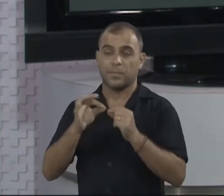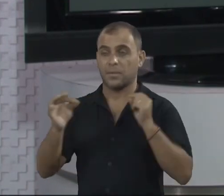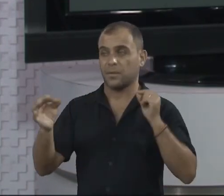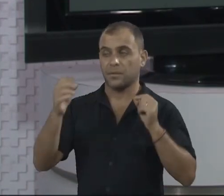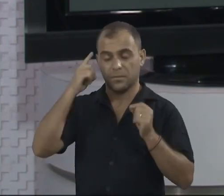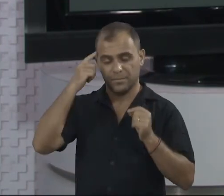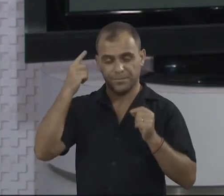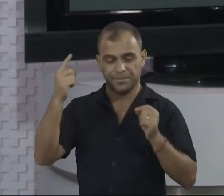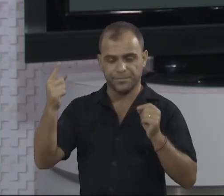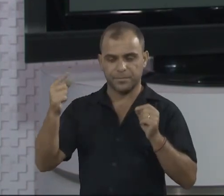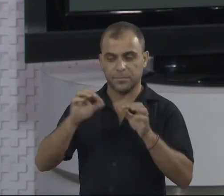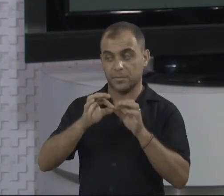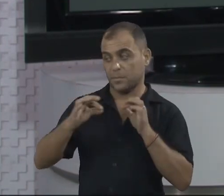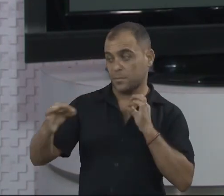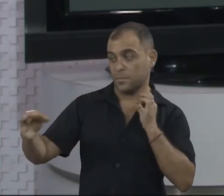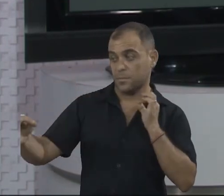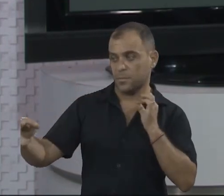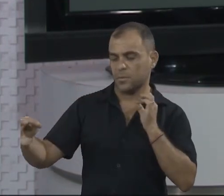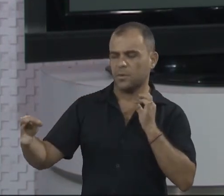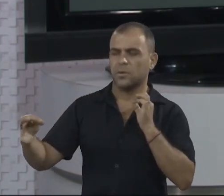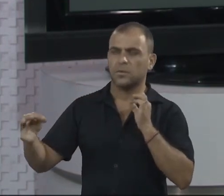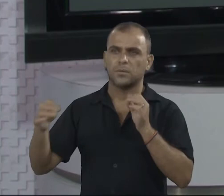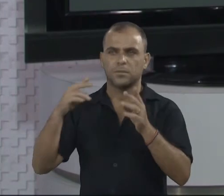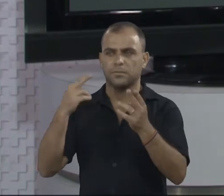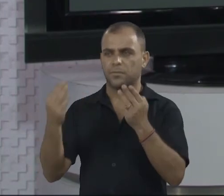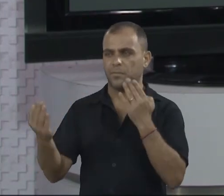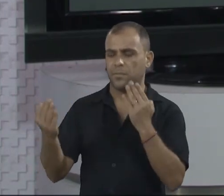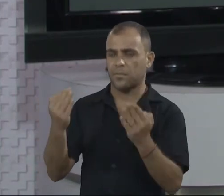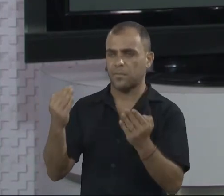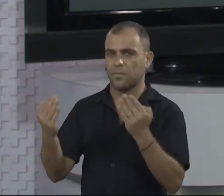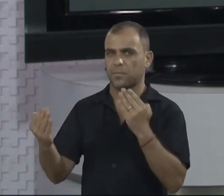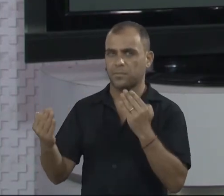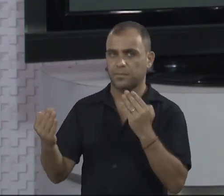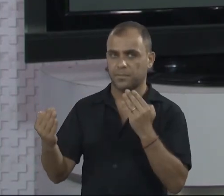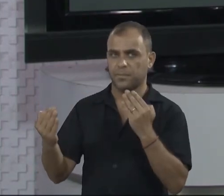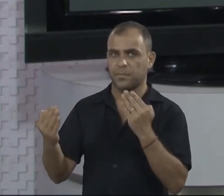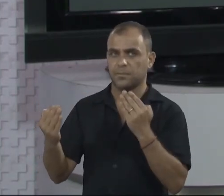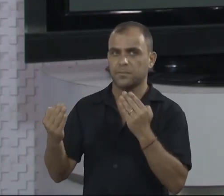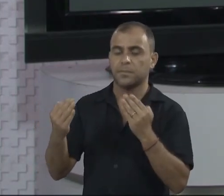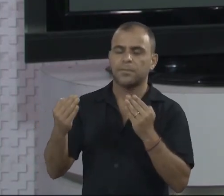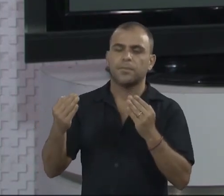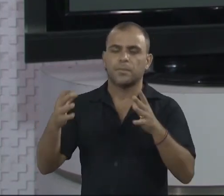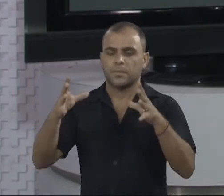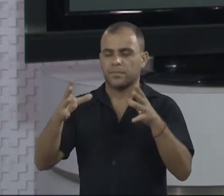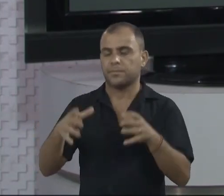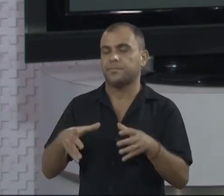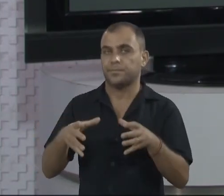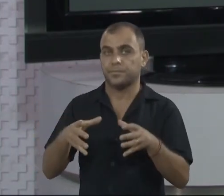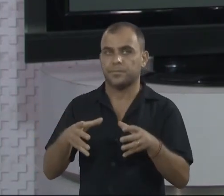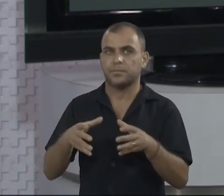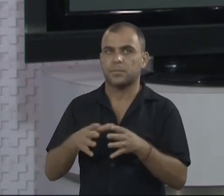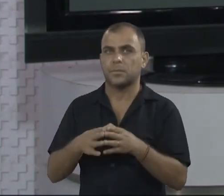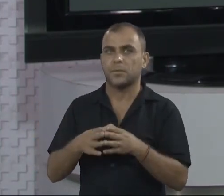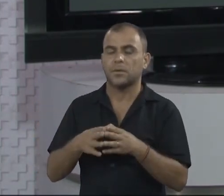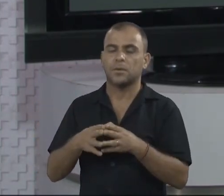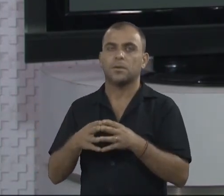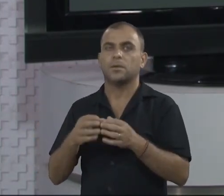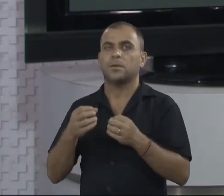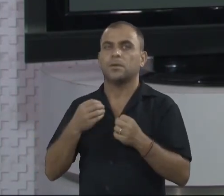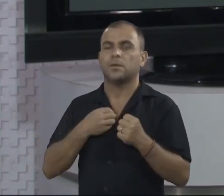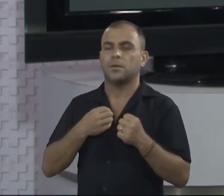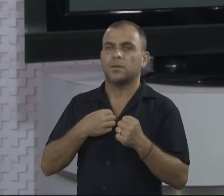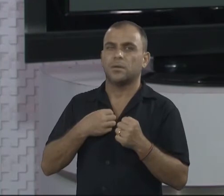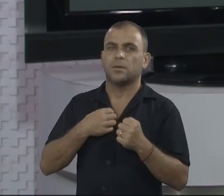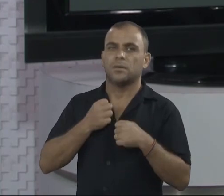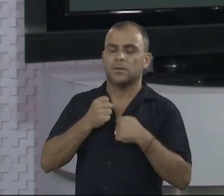assim, com essa dissociação, né, de tempo e espaço. Uma sensação enorme de